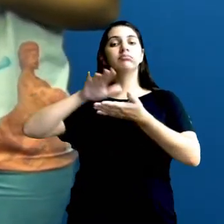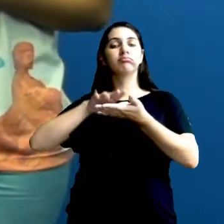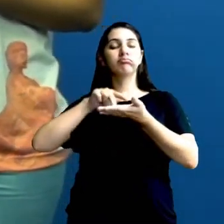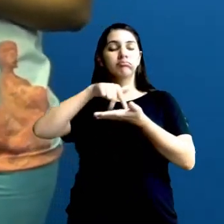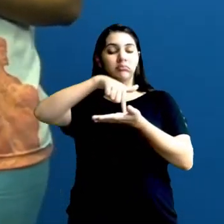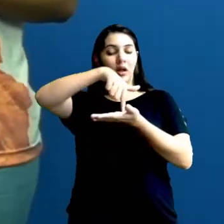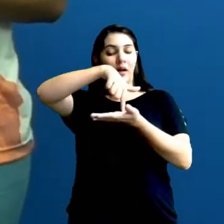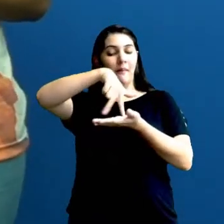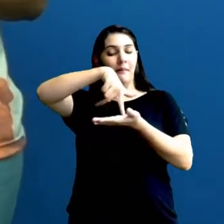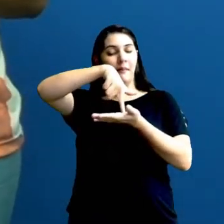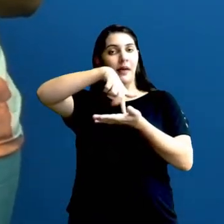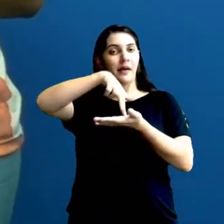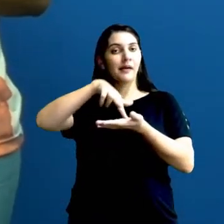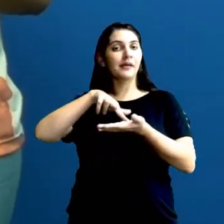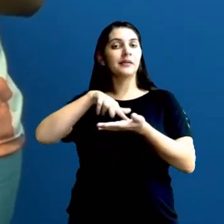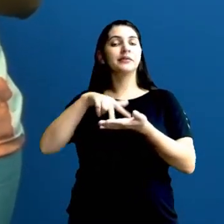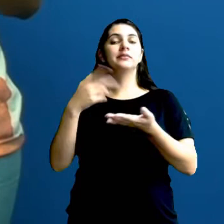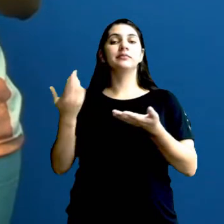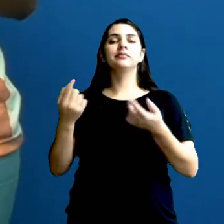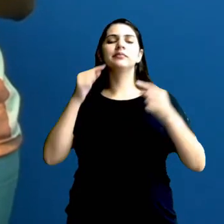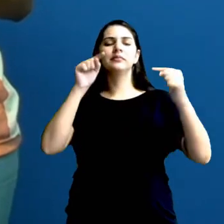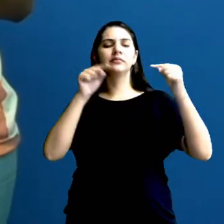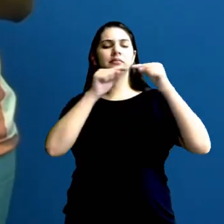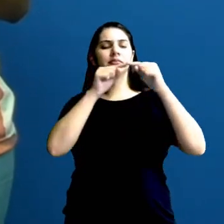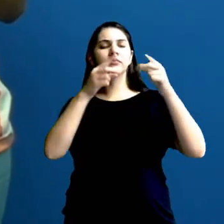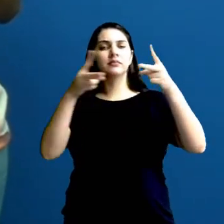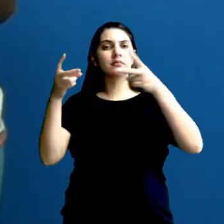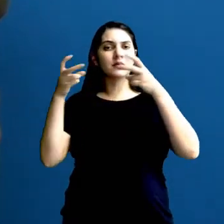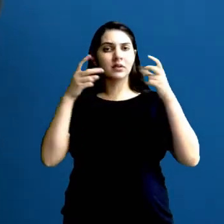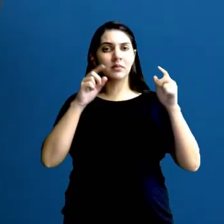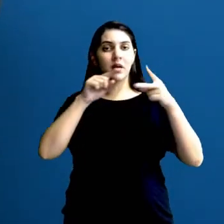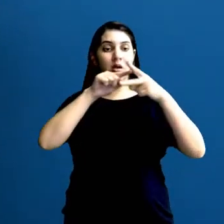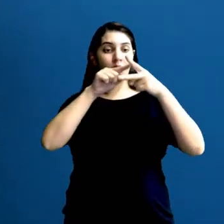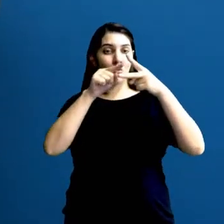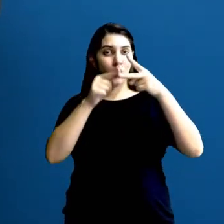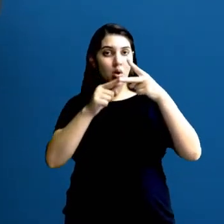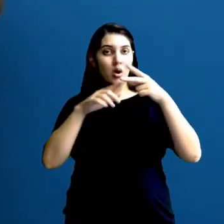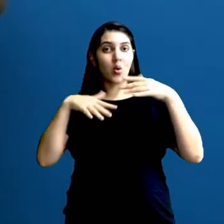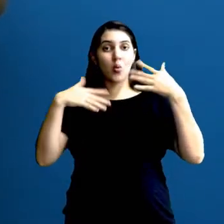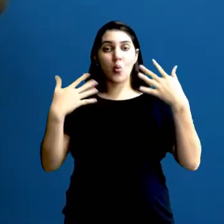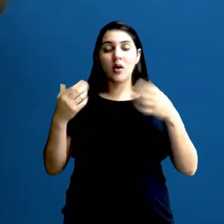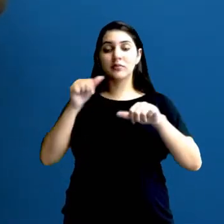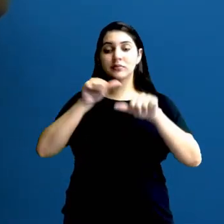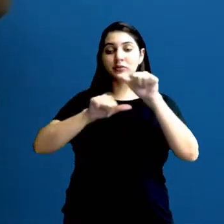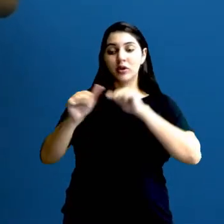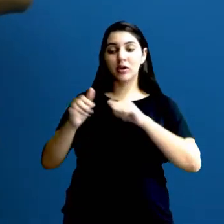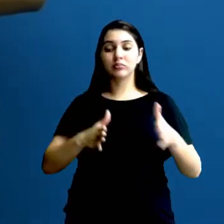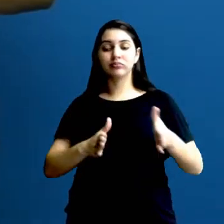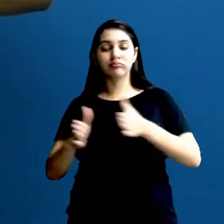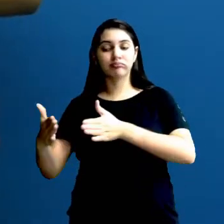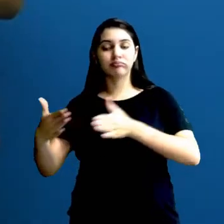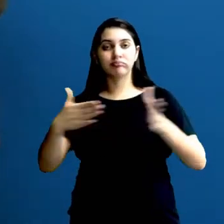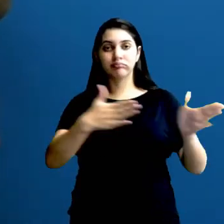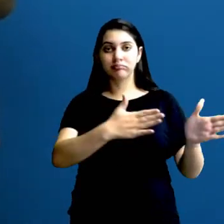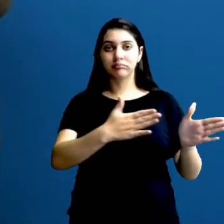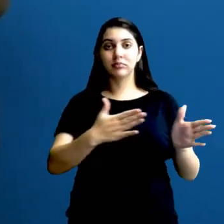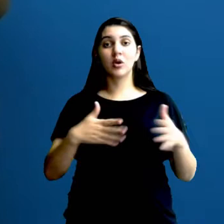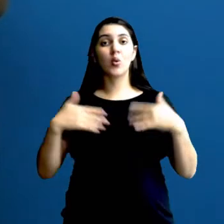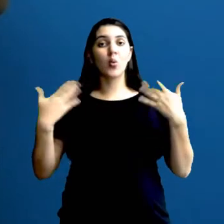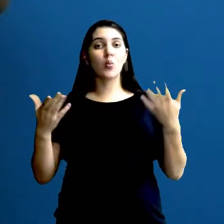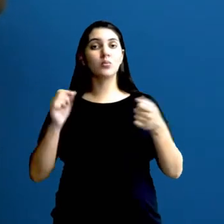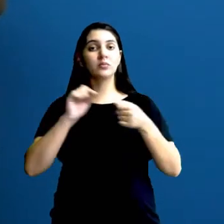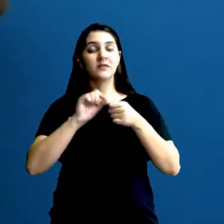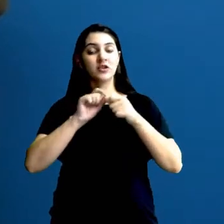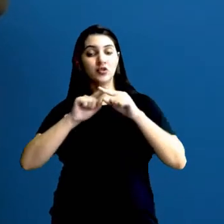a perna. Também podemos identificar ângulos quando a gente muda de direção e também quando a